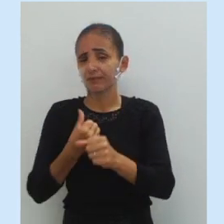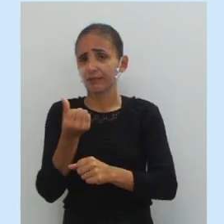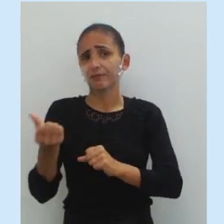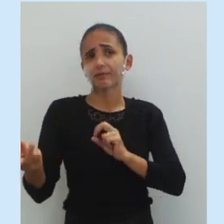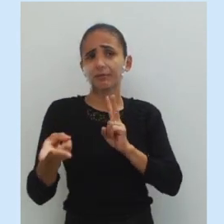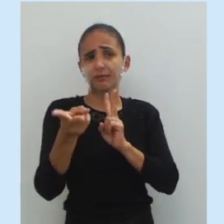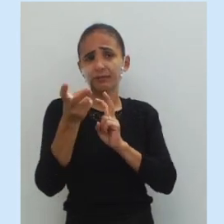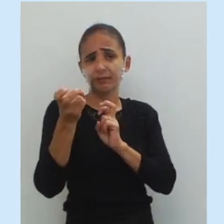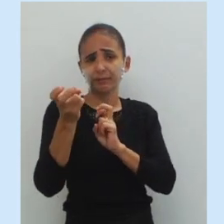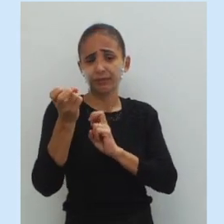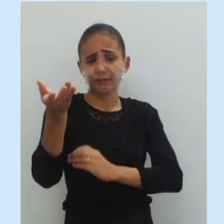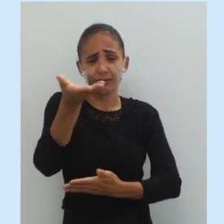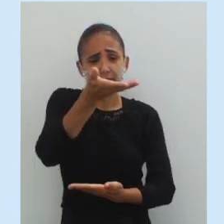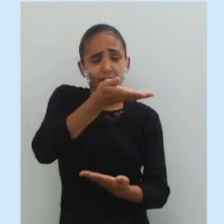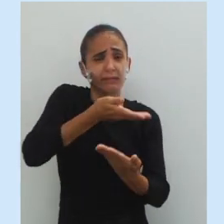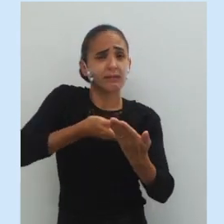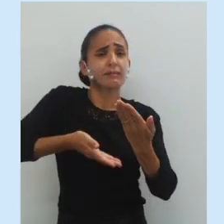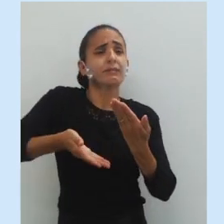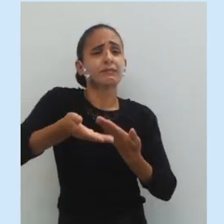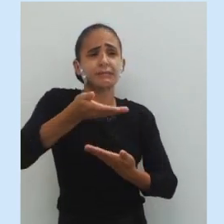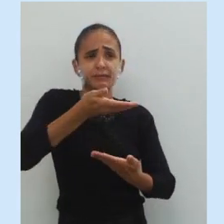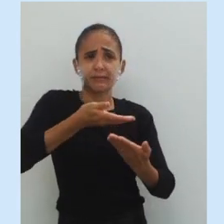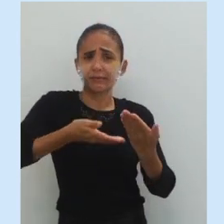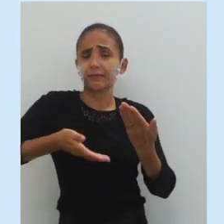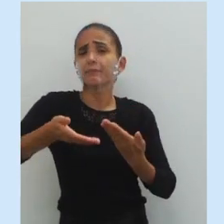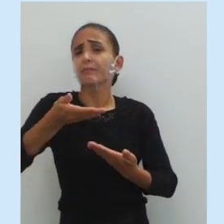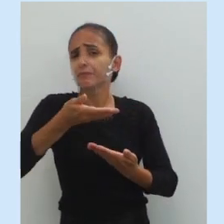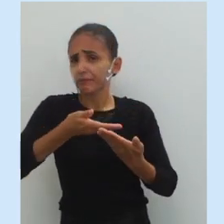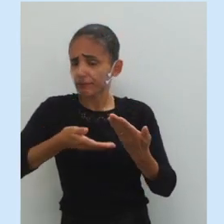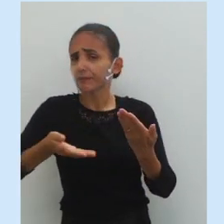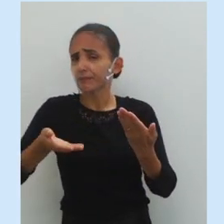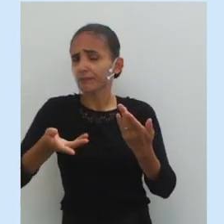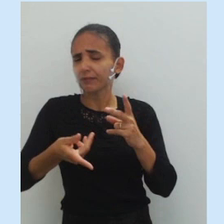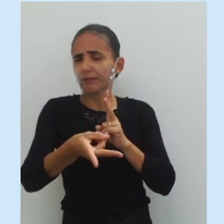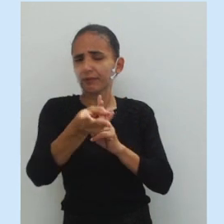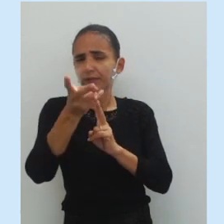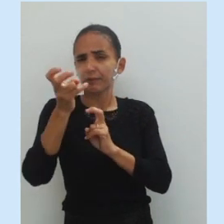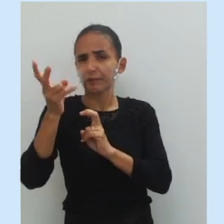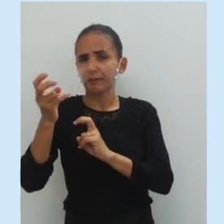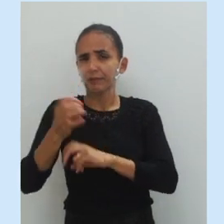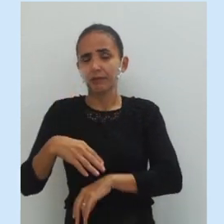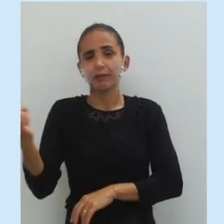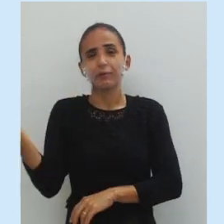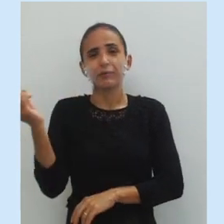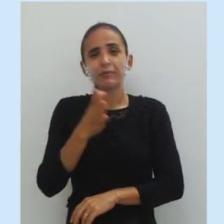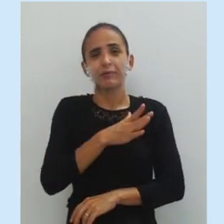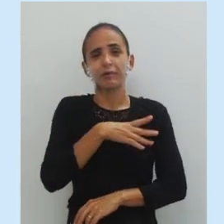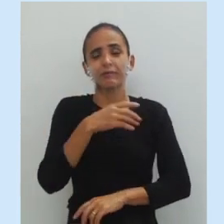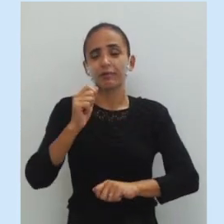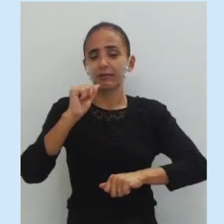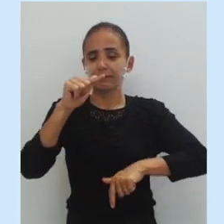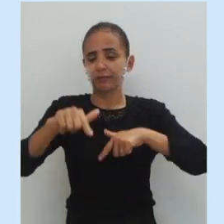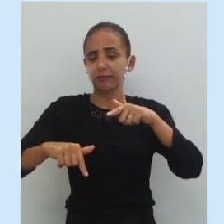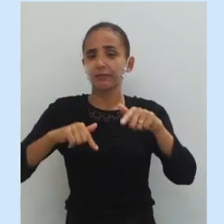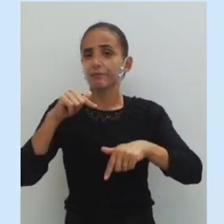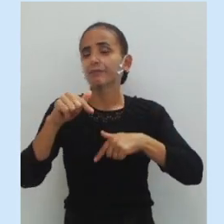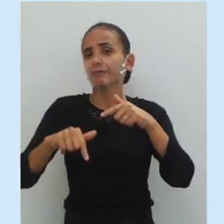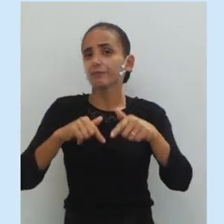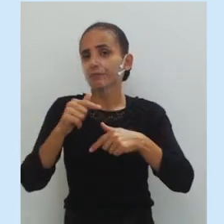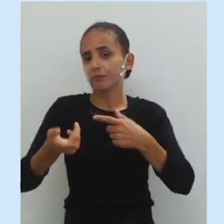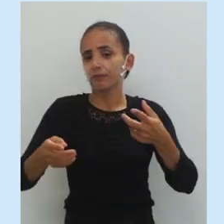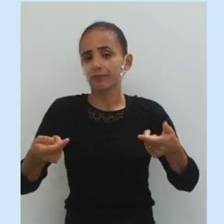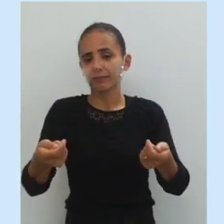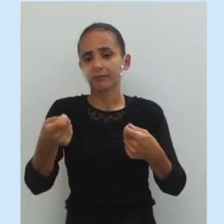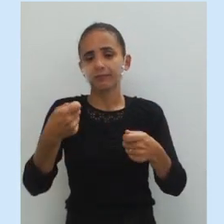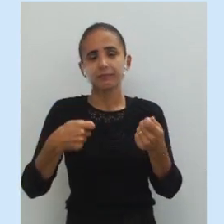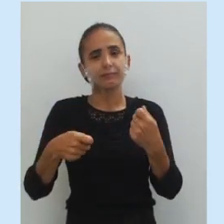são abrangentes, que afetam mais de um setor e dão origem a novas atividades econômicas.